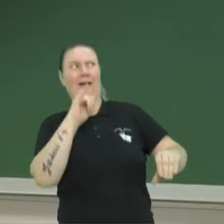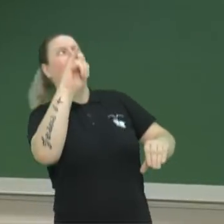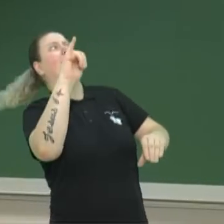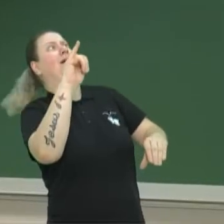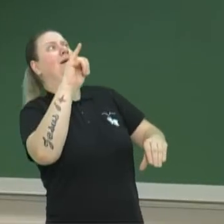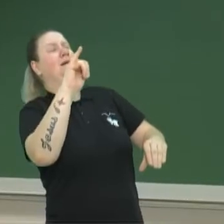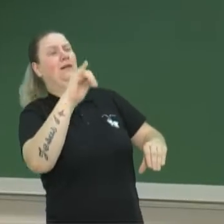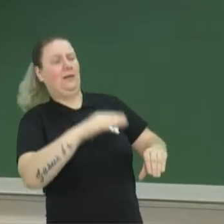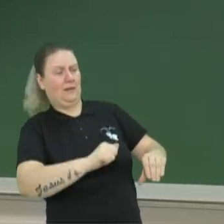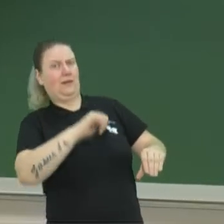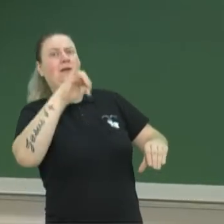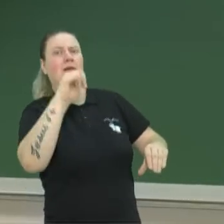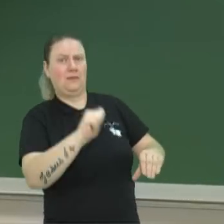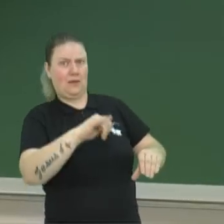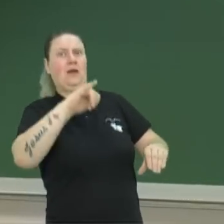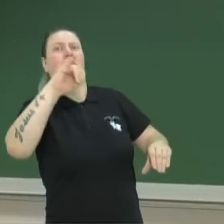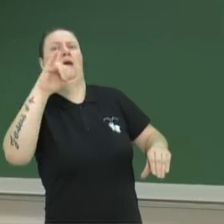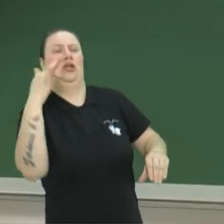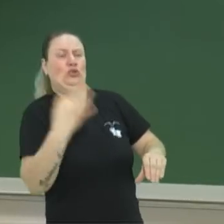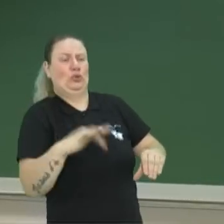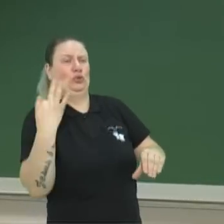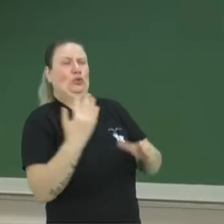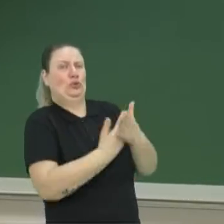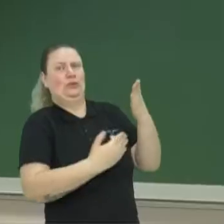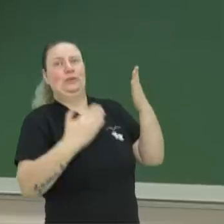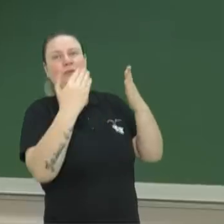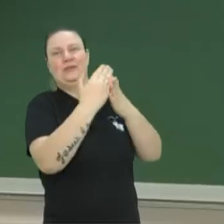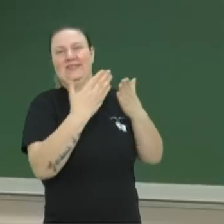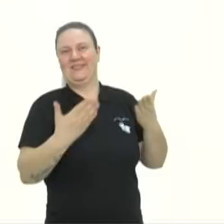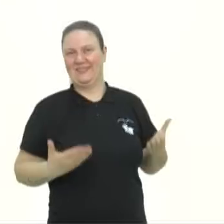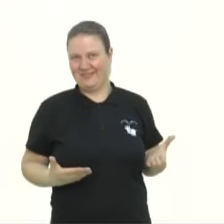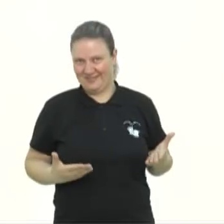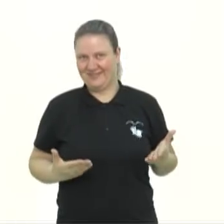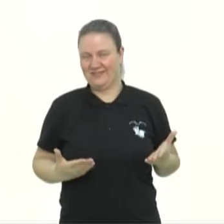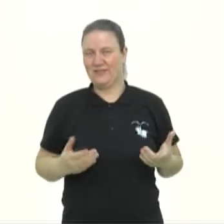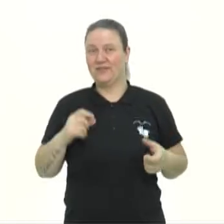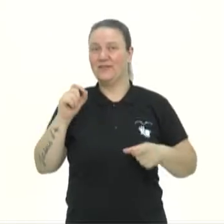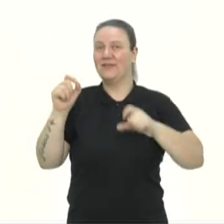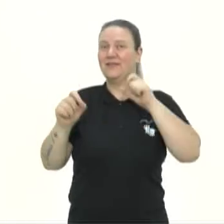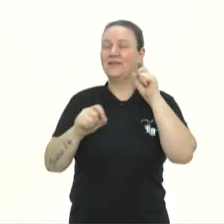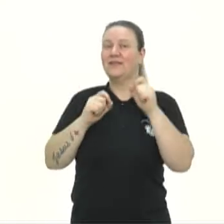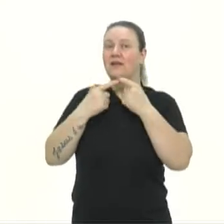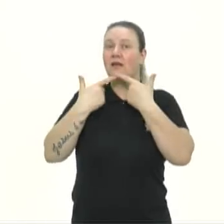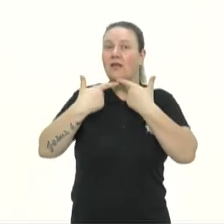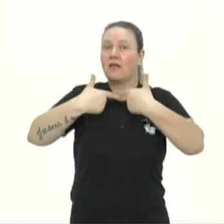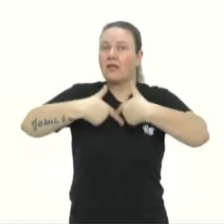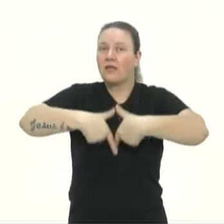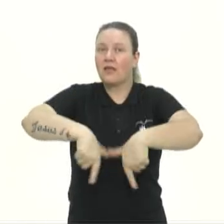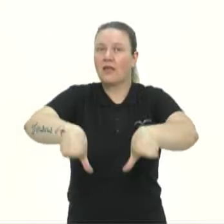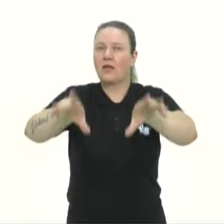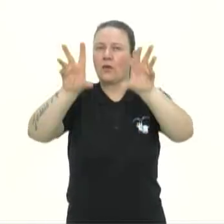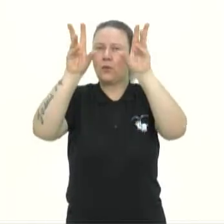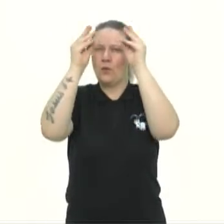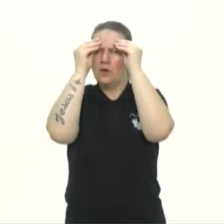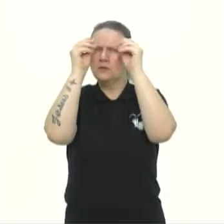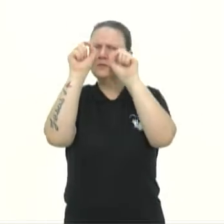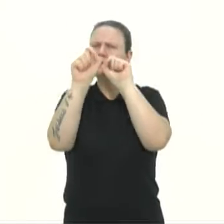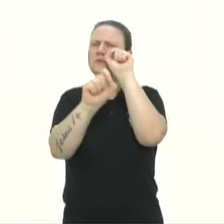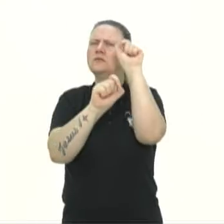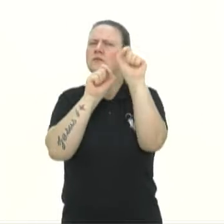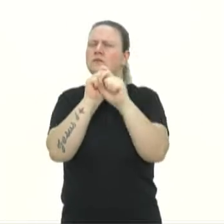Ai! Ai! Ai! Dói demais! Que recursos linguísticos são usados